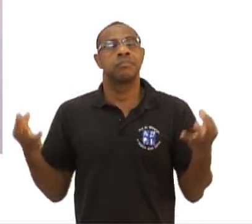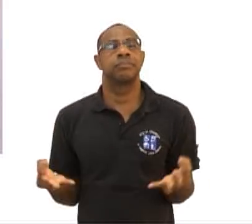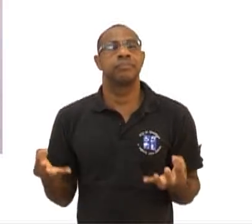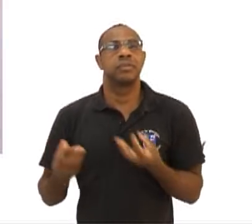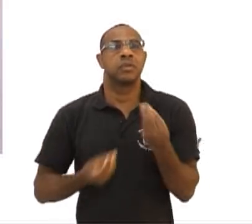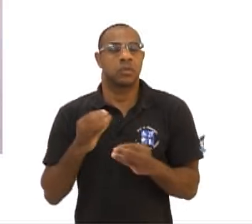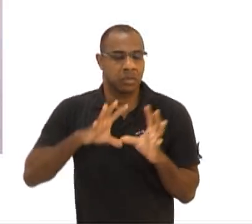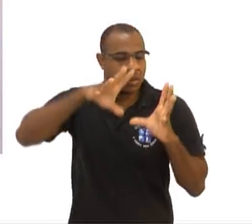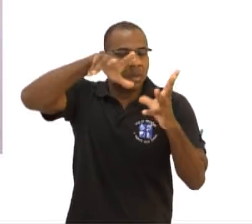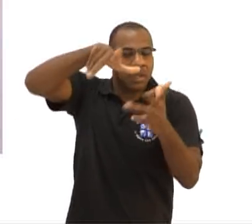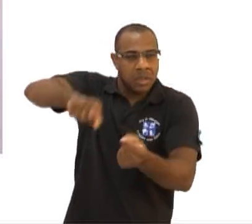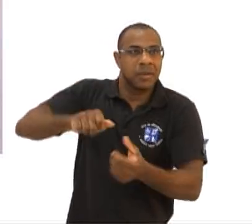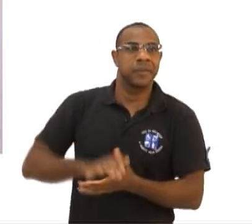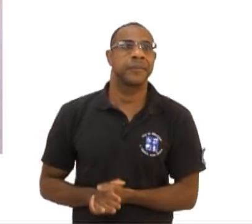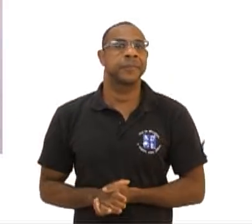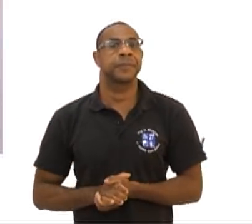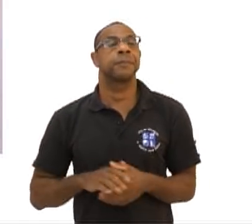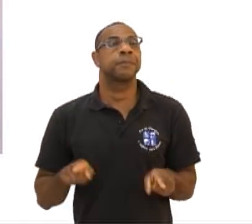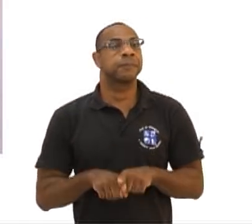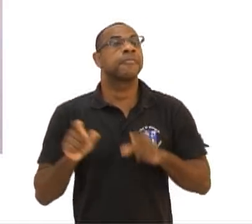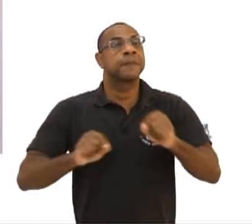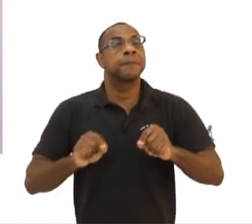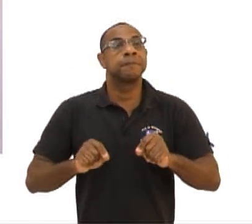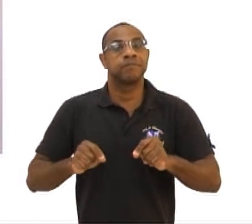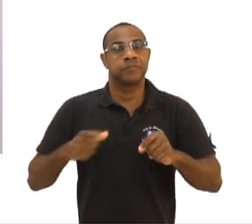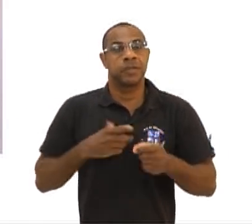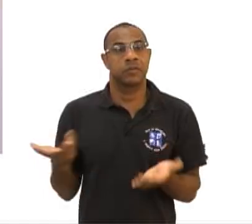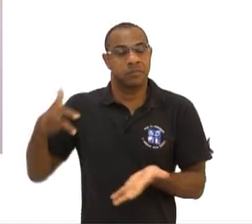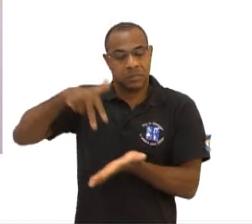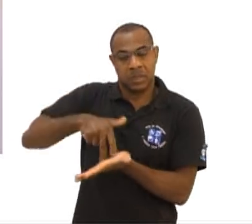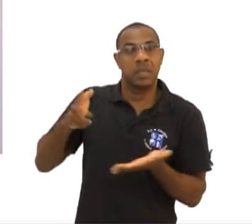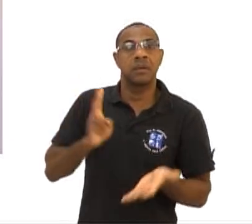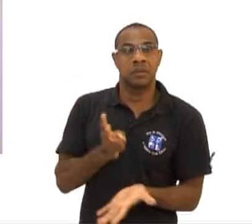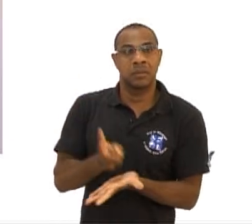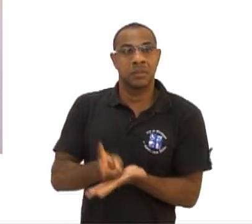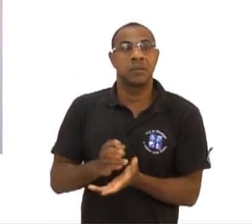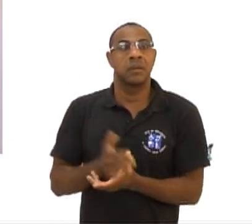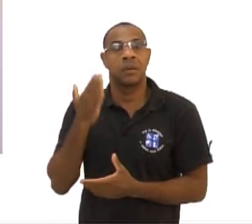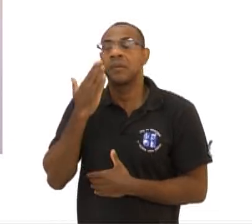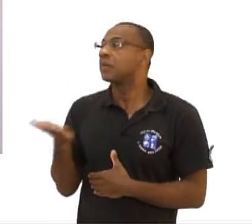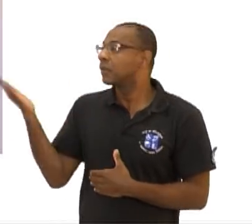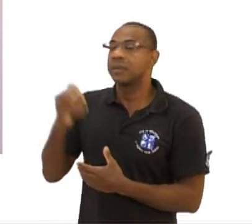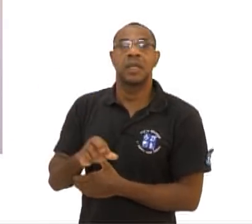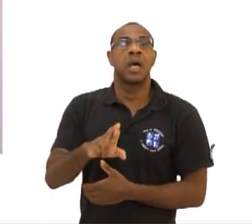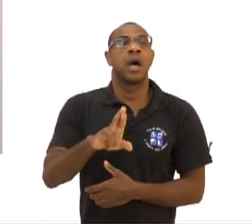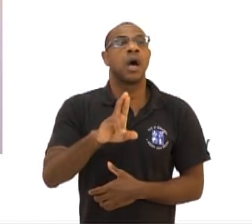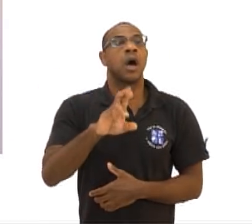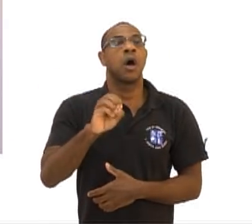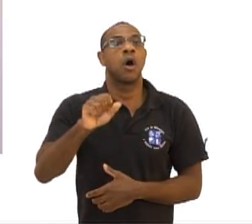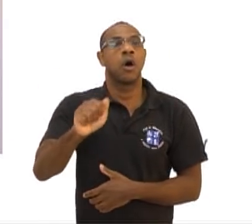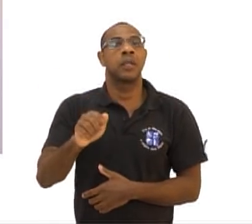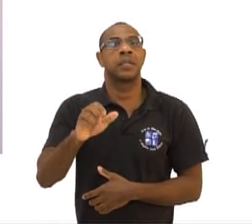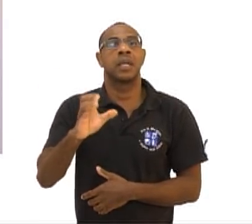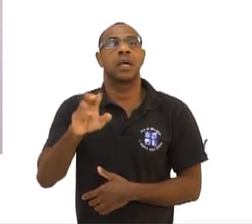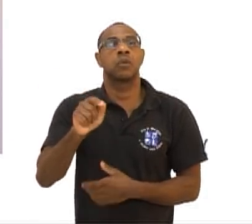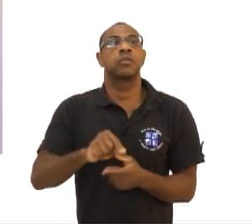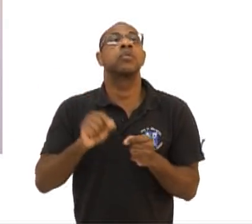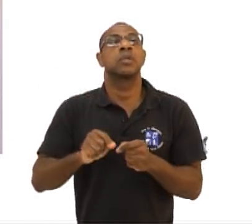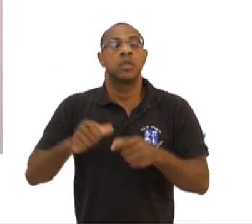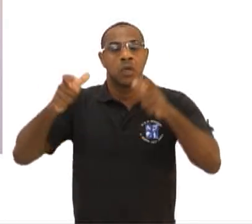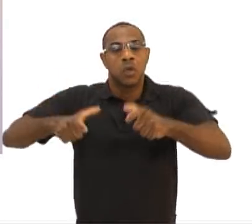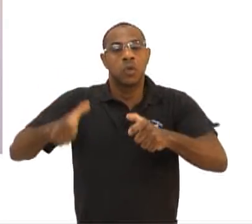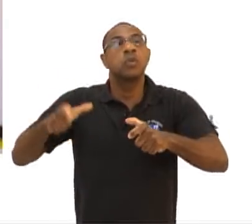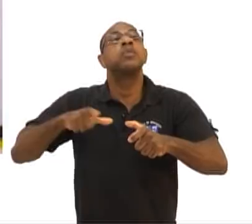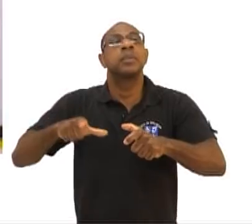cosmovisão oriental do budismo. Nós estamos aqui ainda na Ordem Rosa Cruz, agora na Galeria